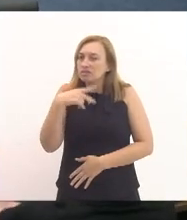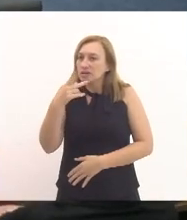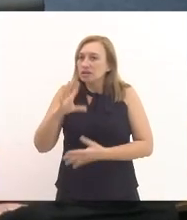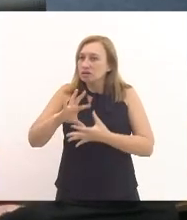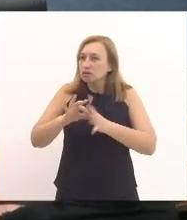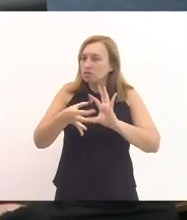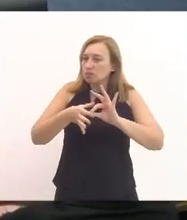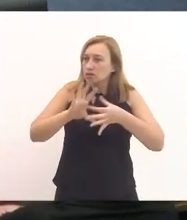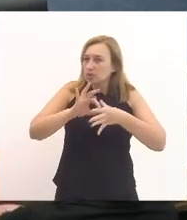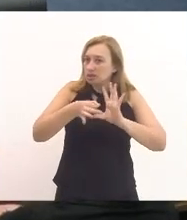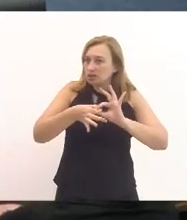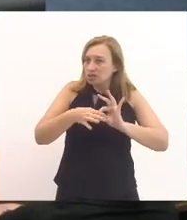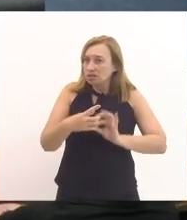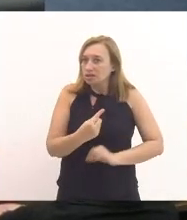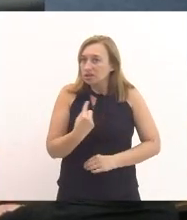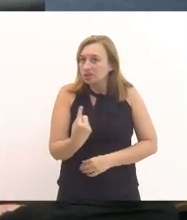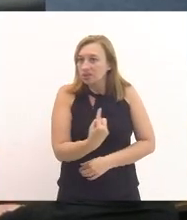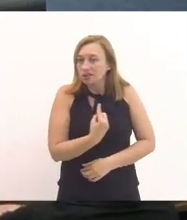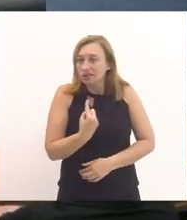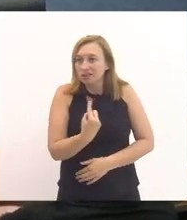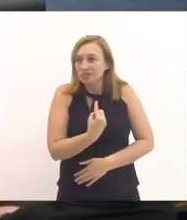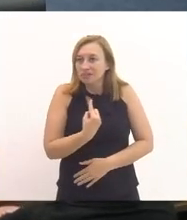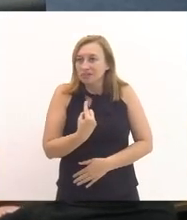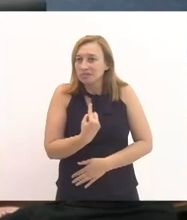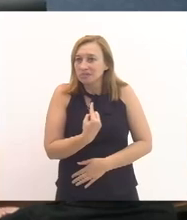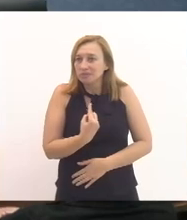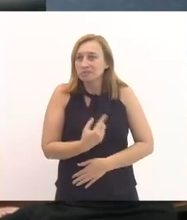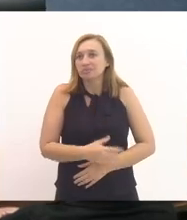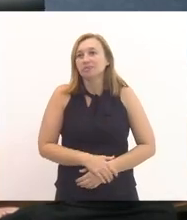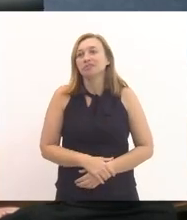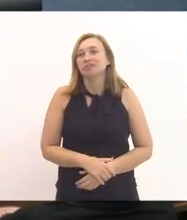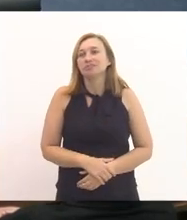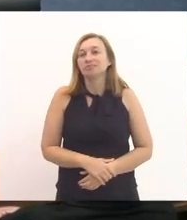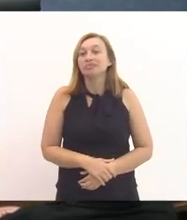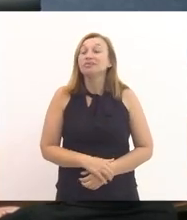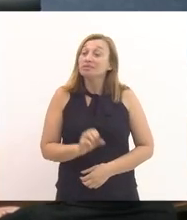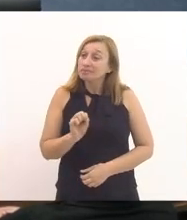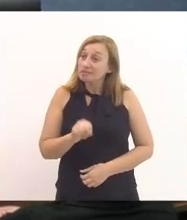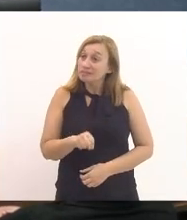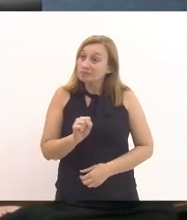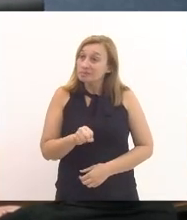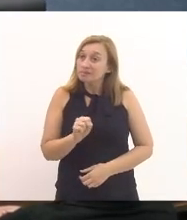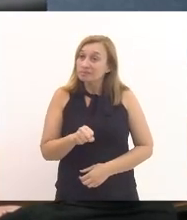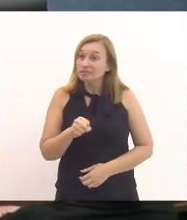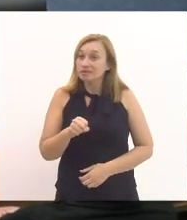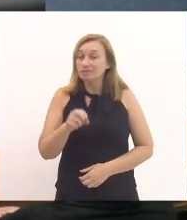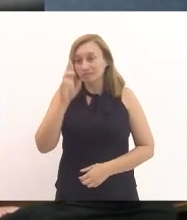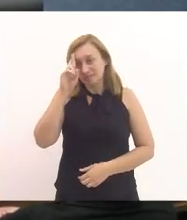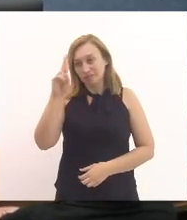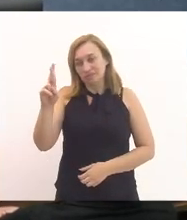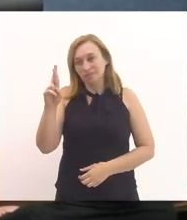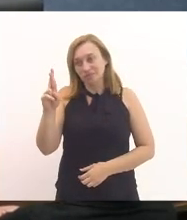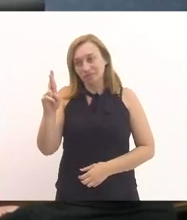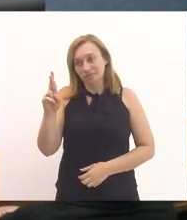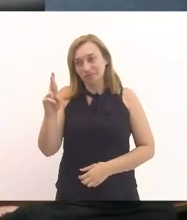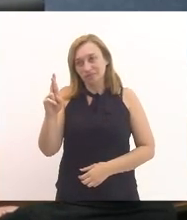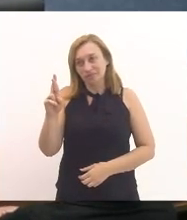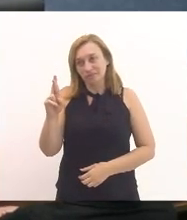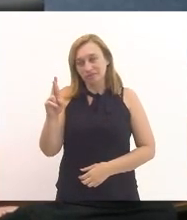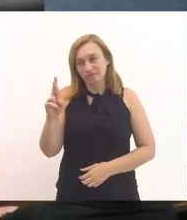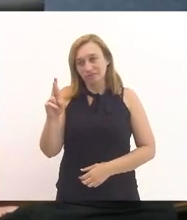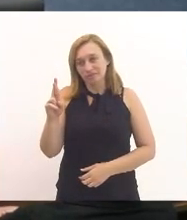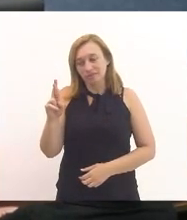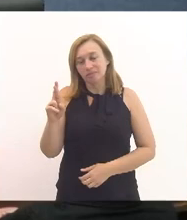contexto isolado não não não a gente tem Errado deixa não mas o contexto eu